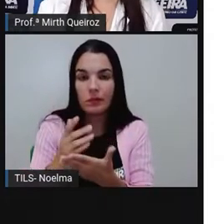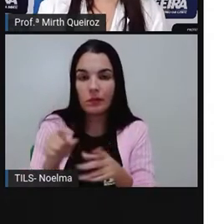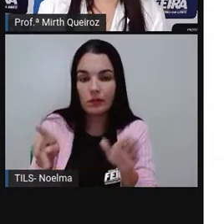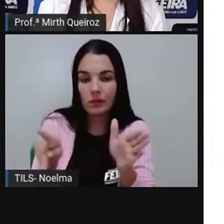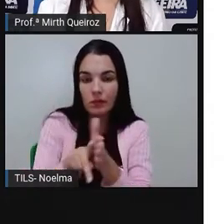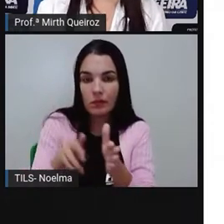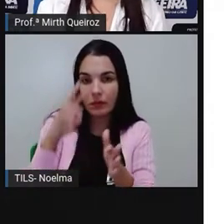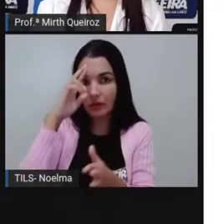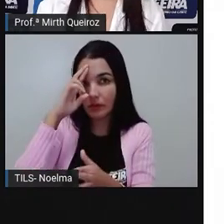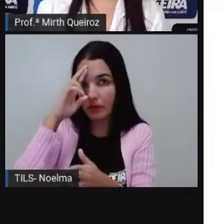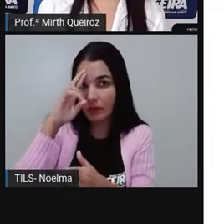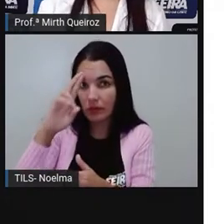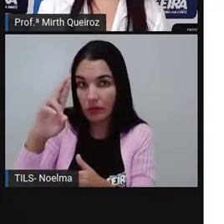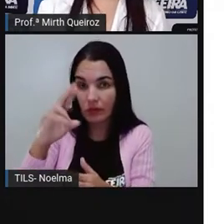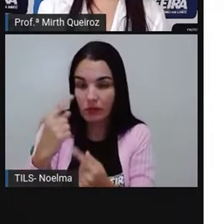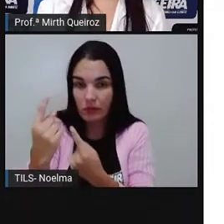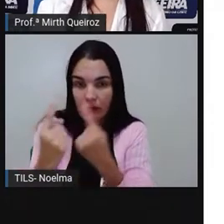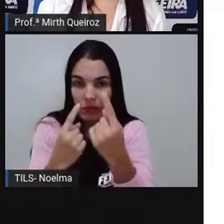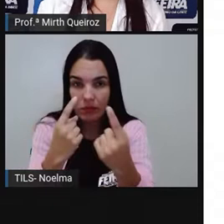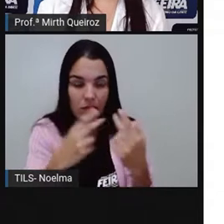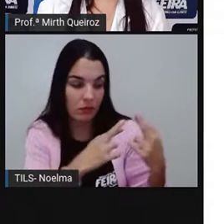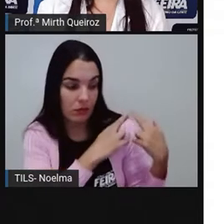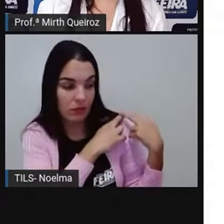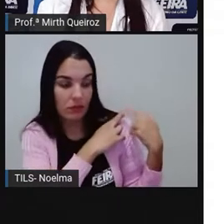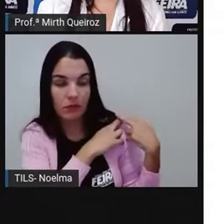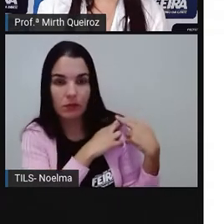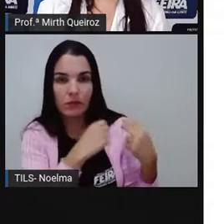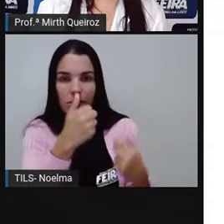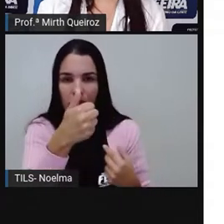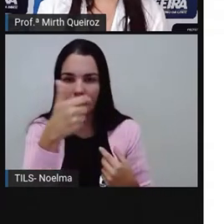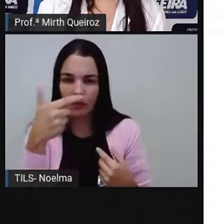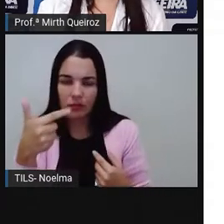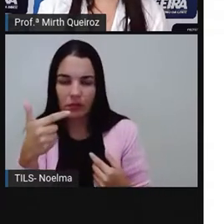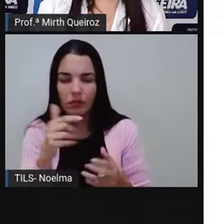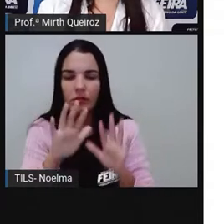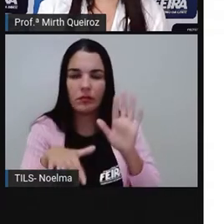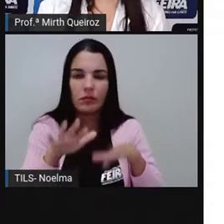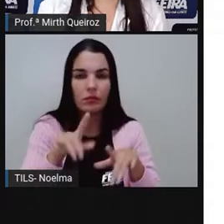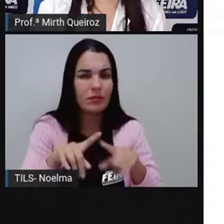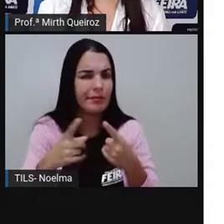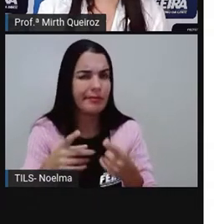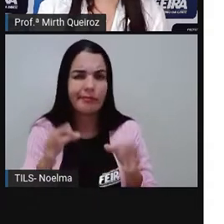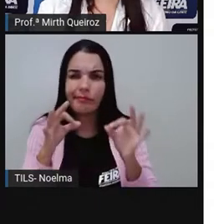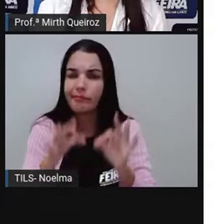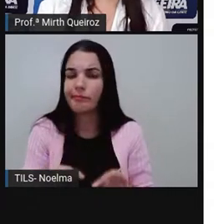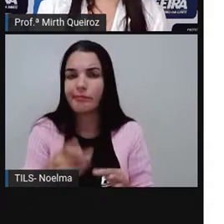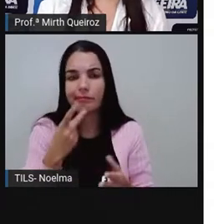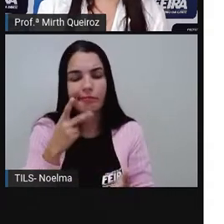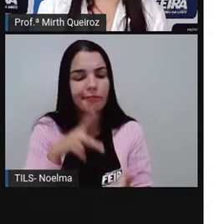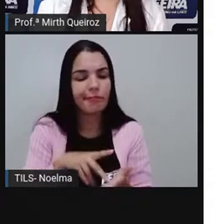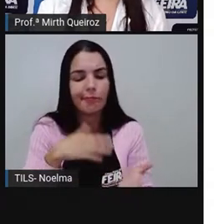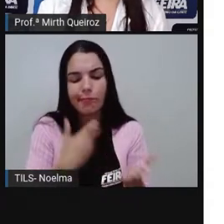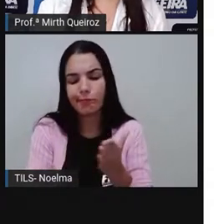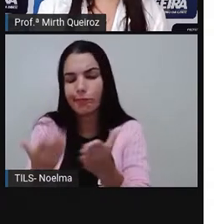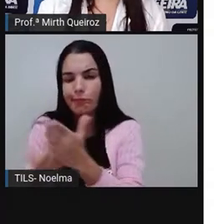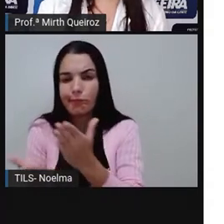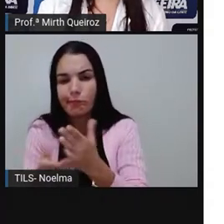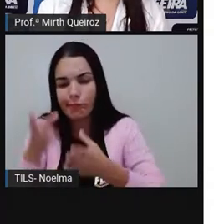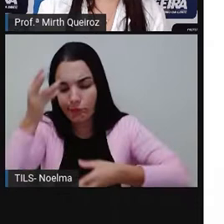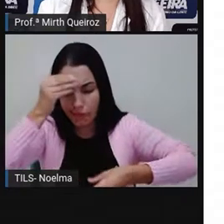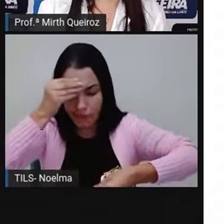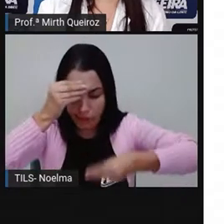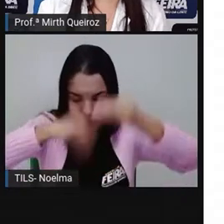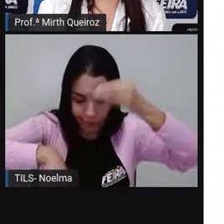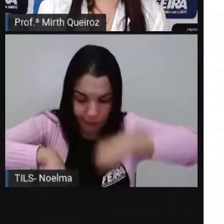por administrar essas capitanias. Porém, essas capitanias elas não deram muito certo, né? E o seu fracasso